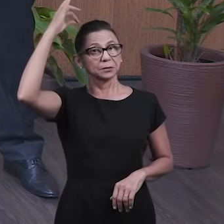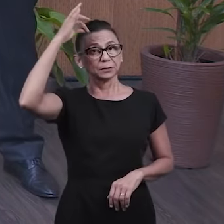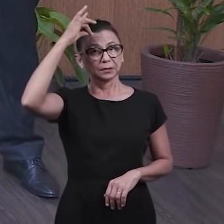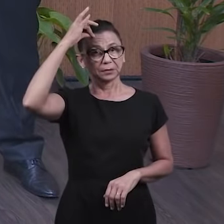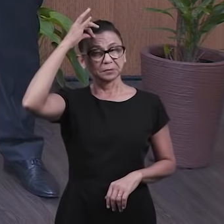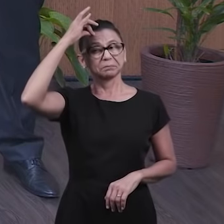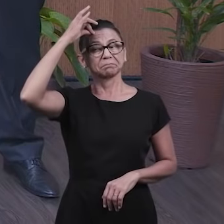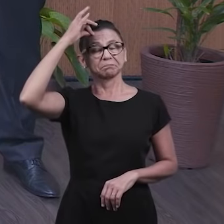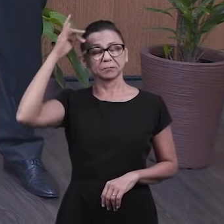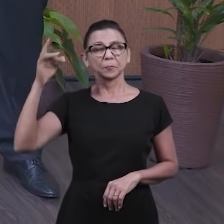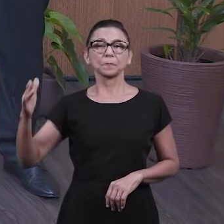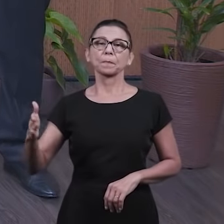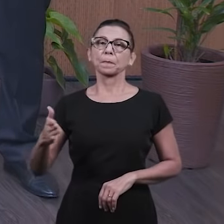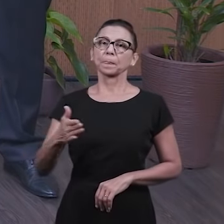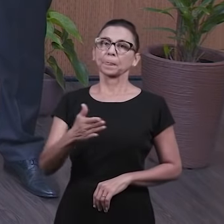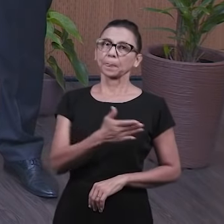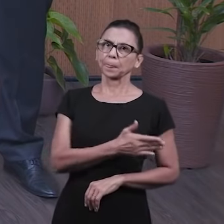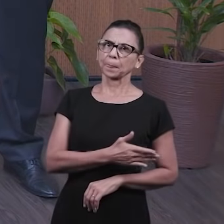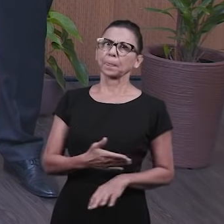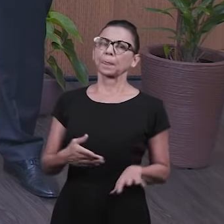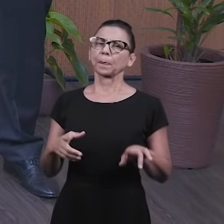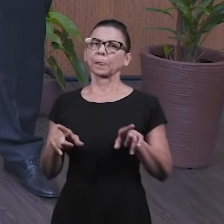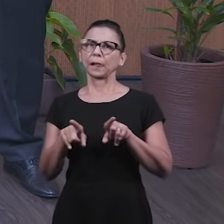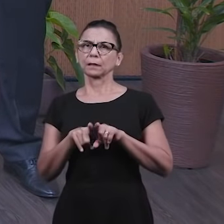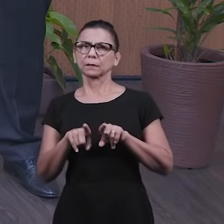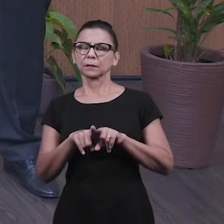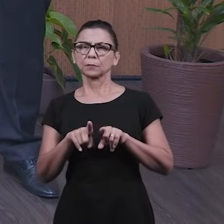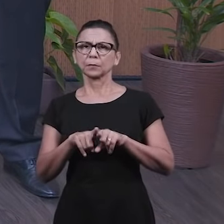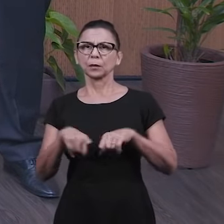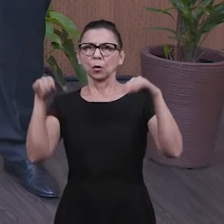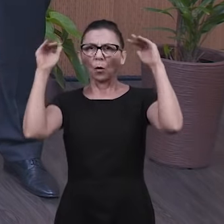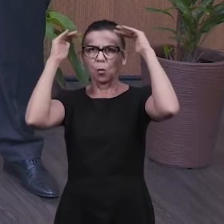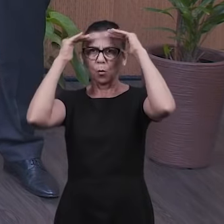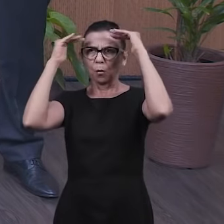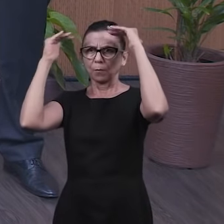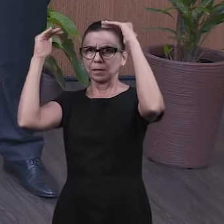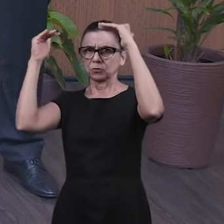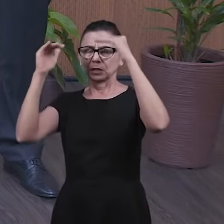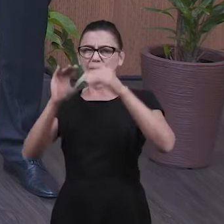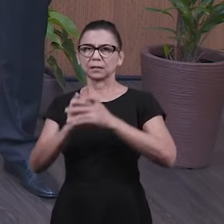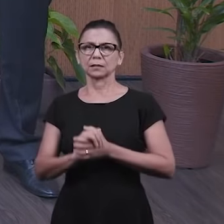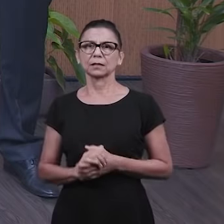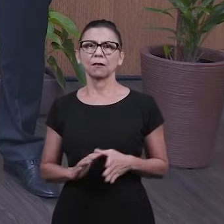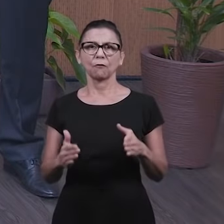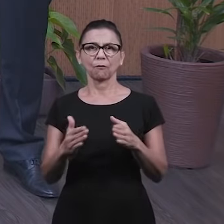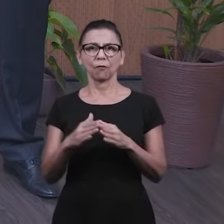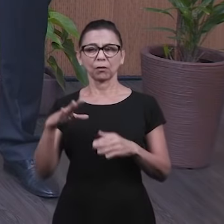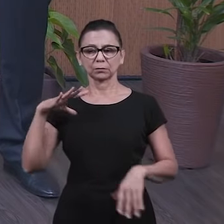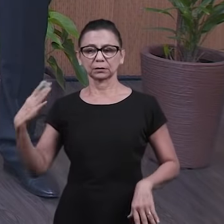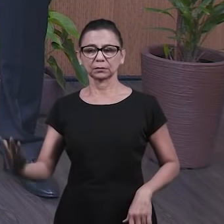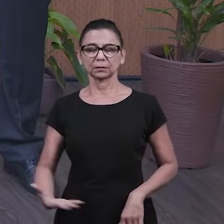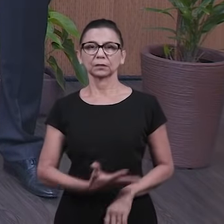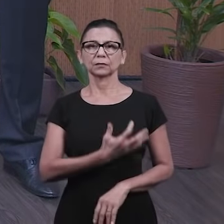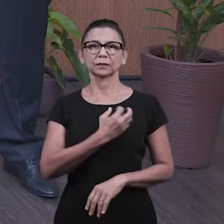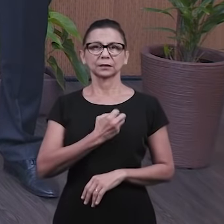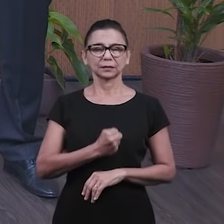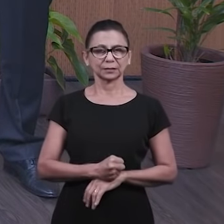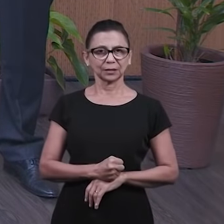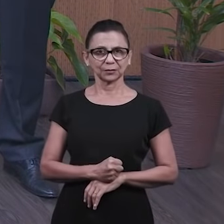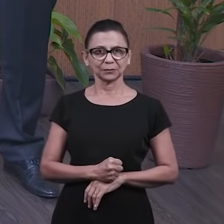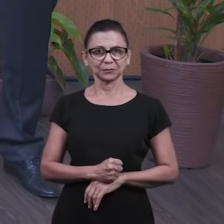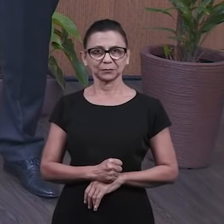obediência como requisito para a salvação veio de Paulo Márcio de Carvalho, de Barra